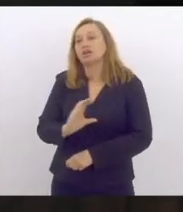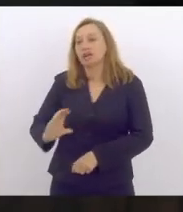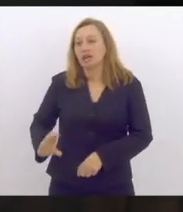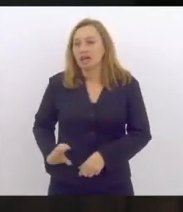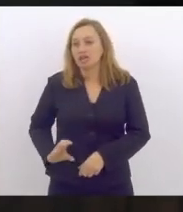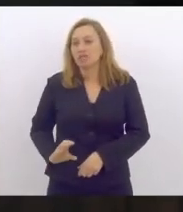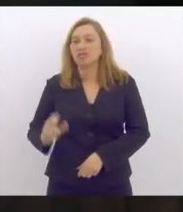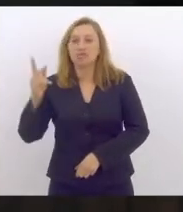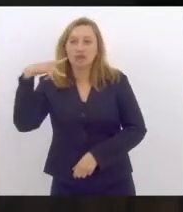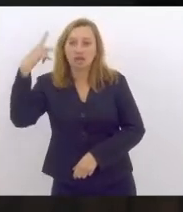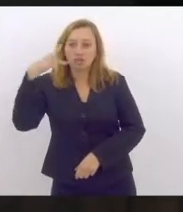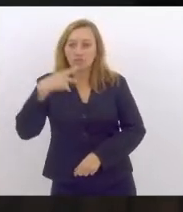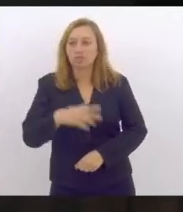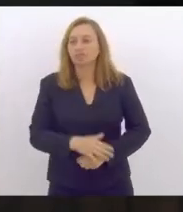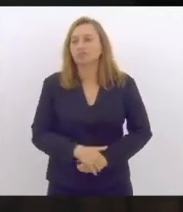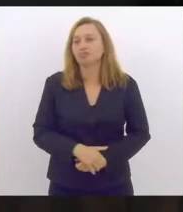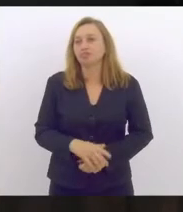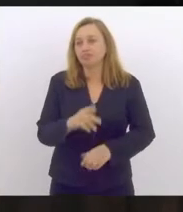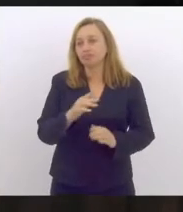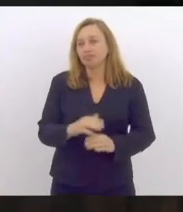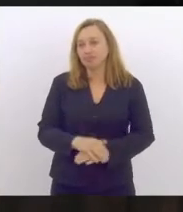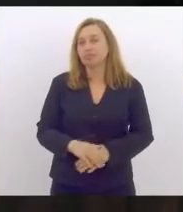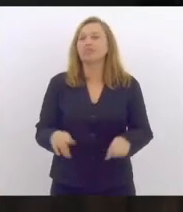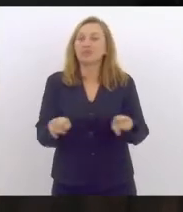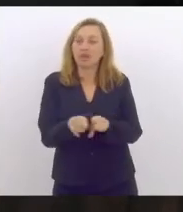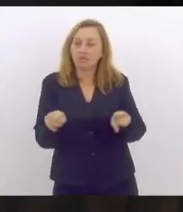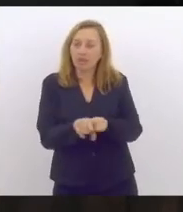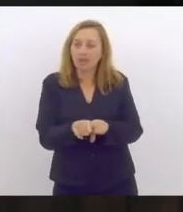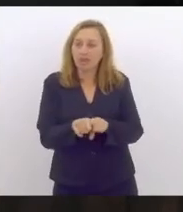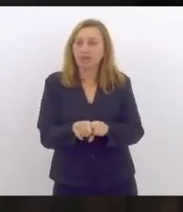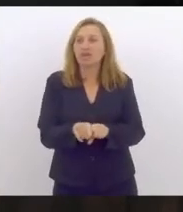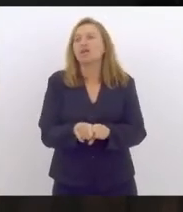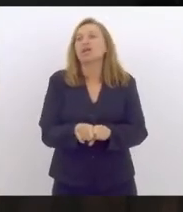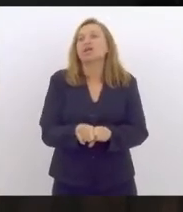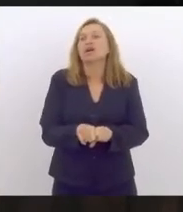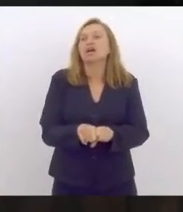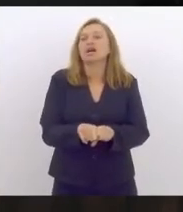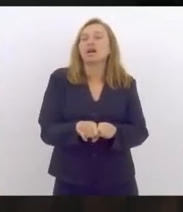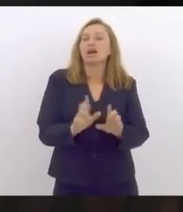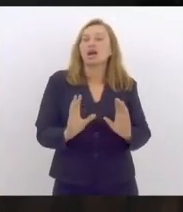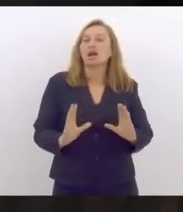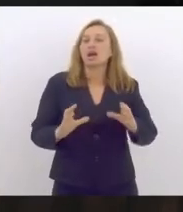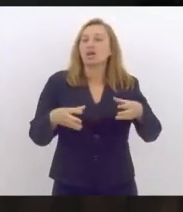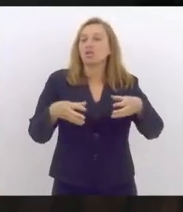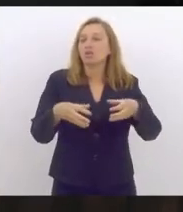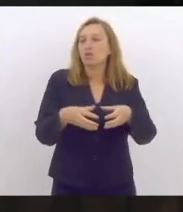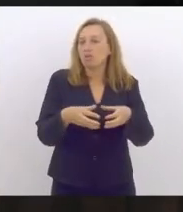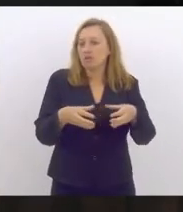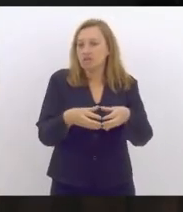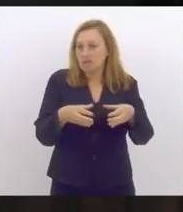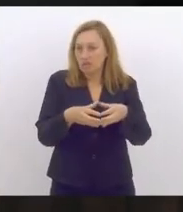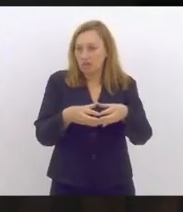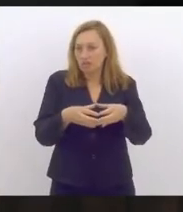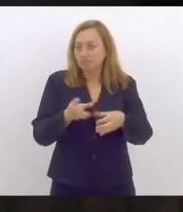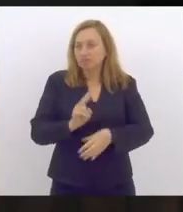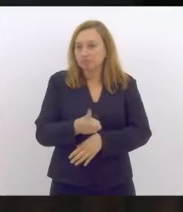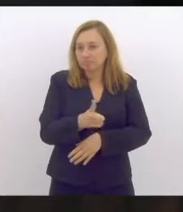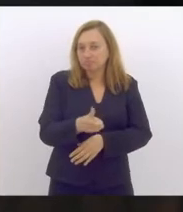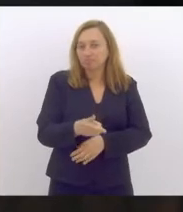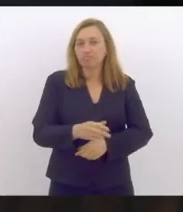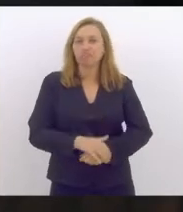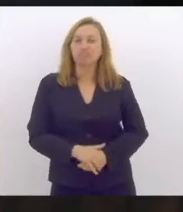e a comissão permanente da Assembleia, logicamente. E é isso o encaminhamento que saiu da